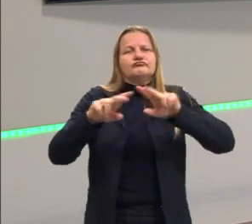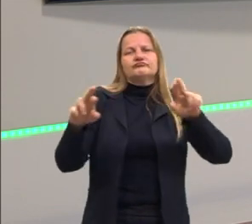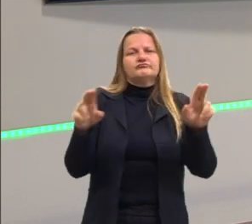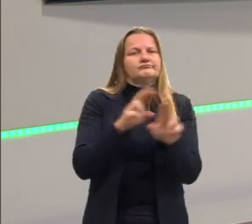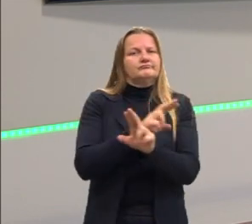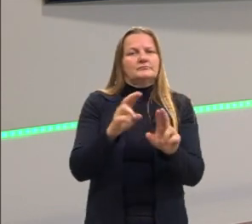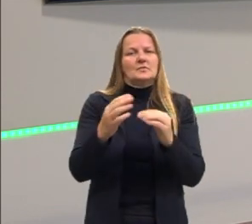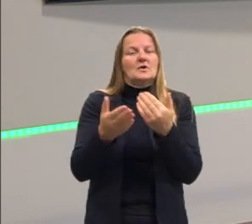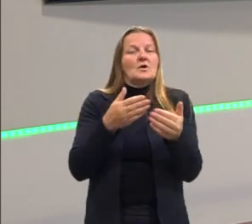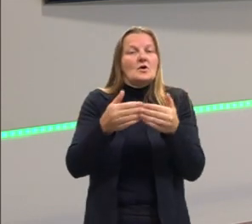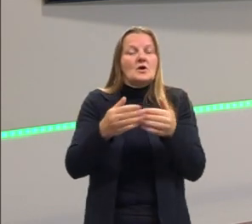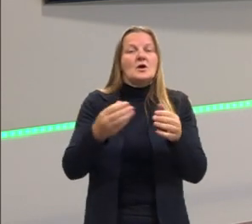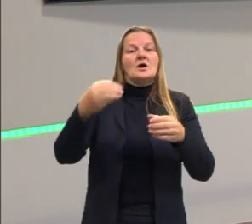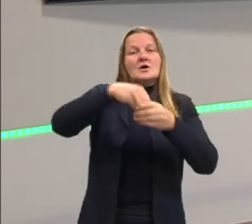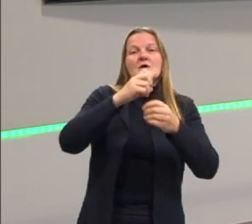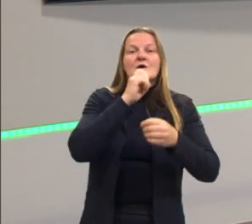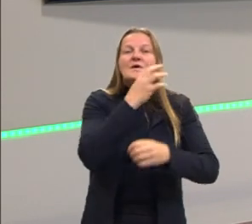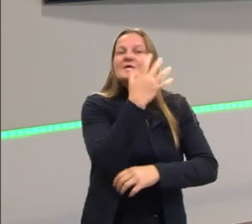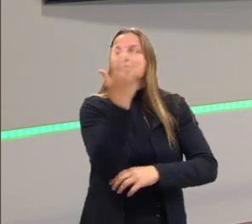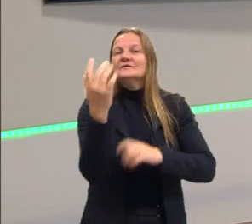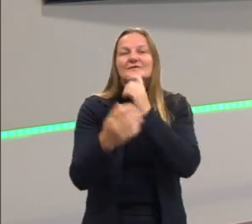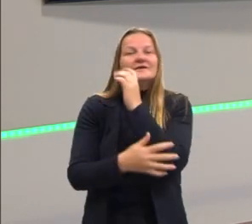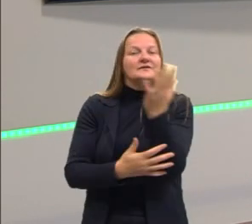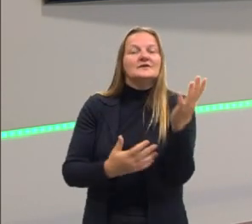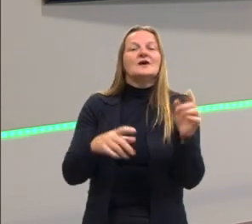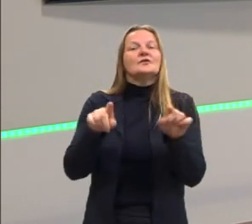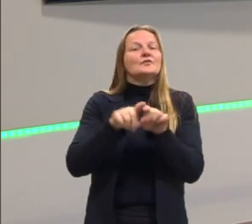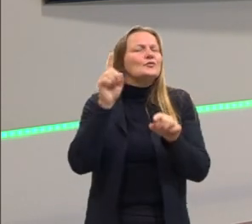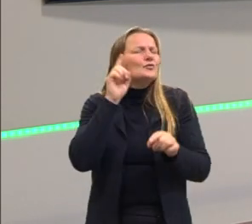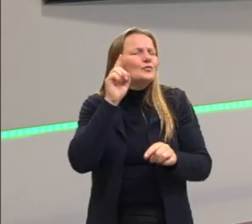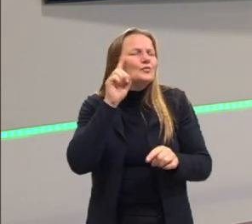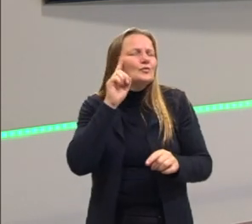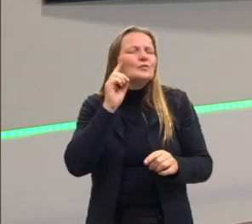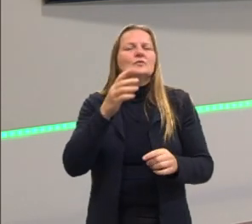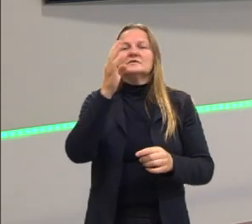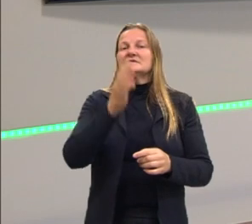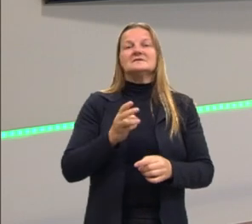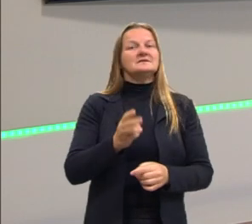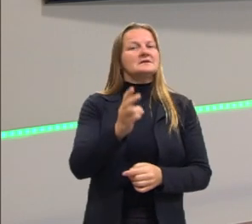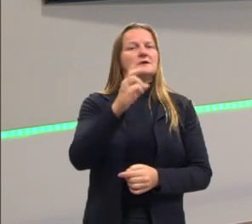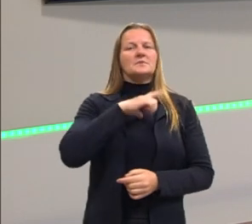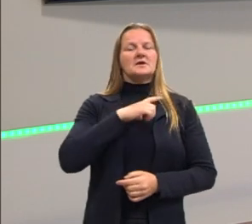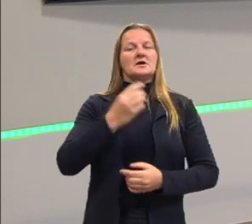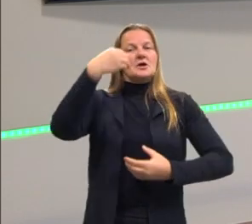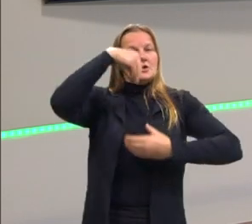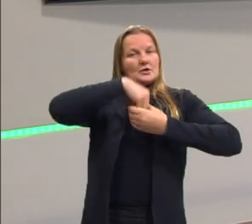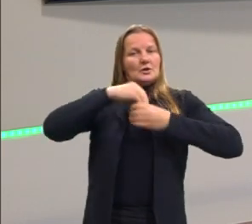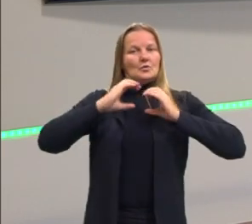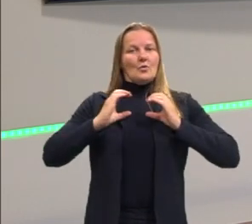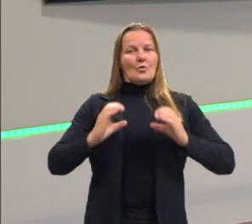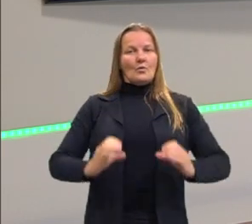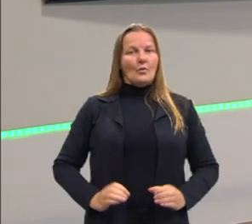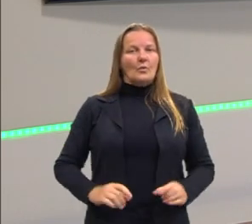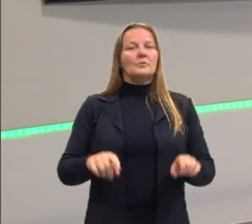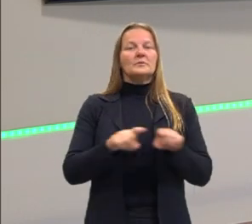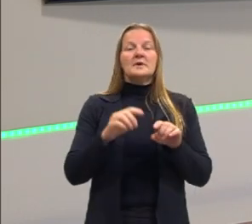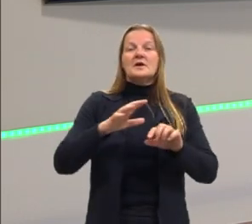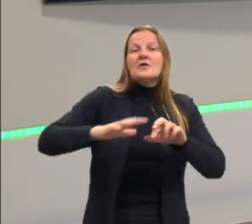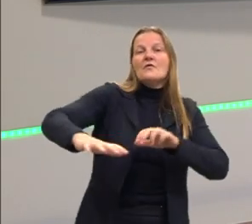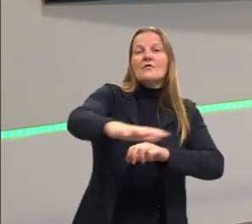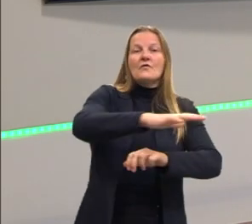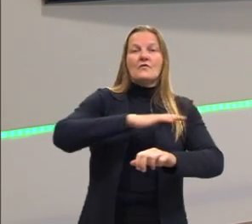que ocorrem aí na natureza e instantaneamente o tempo todo ocorrem no nosso organismo ocorre no meio em que